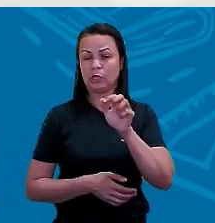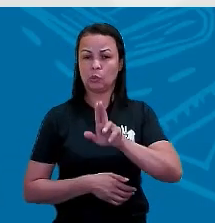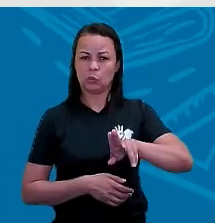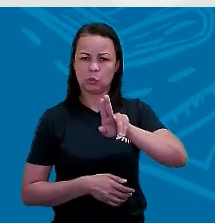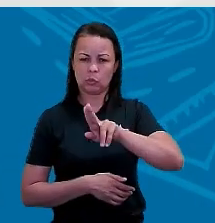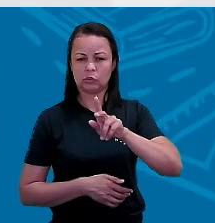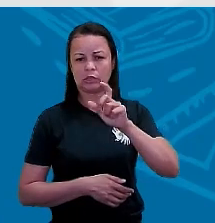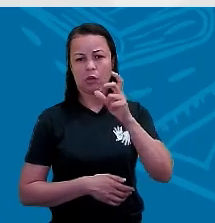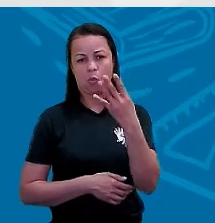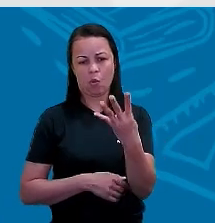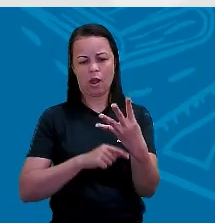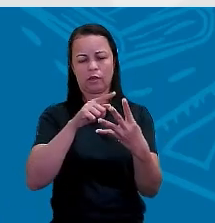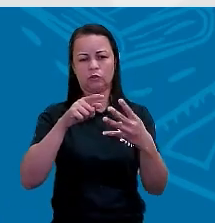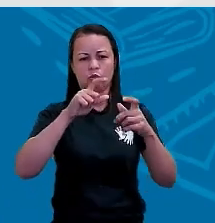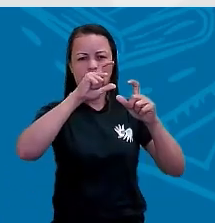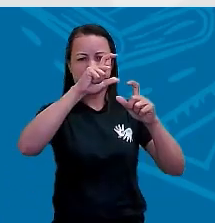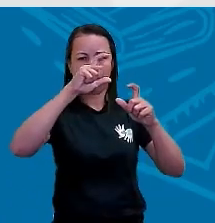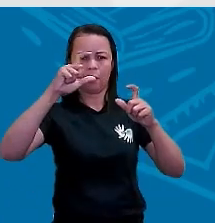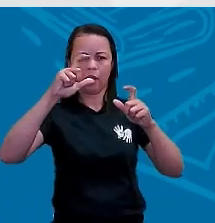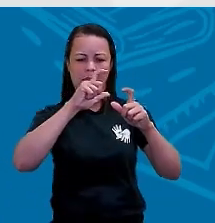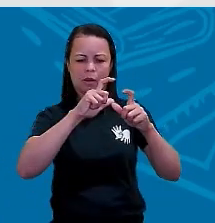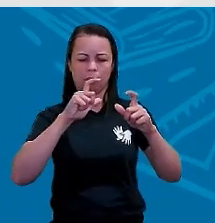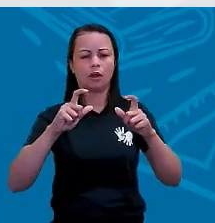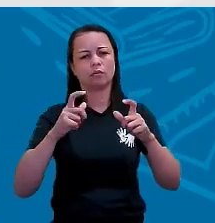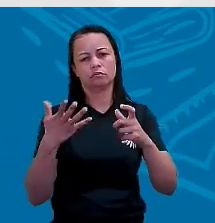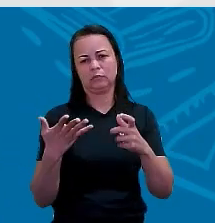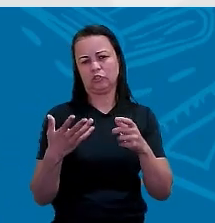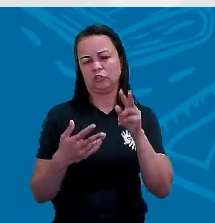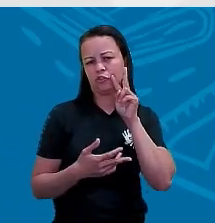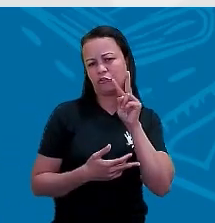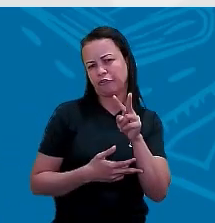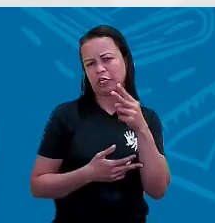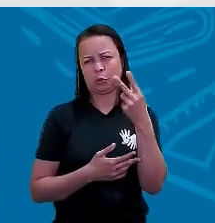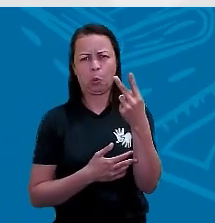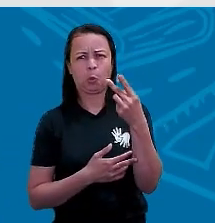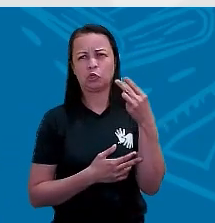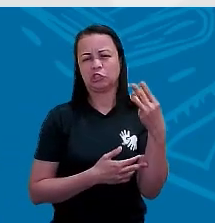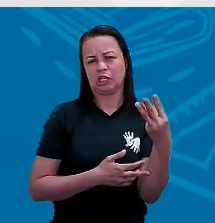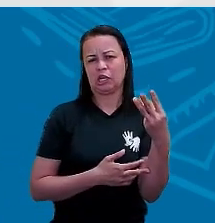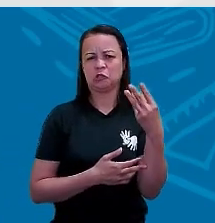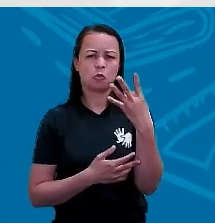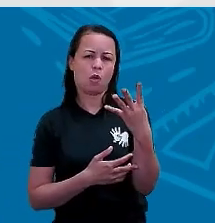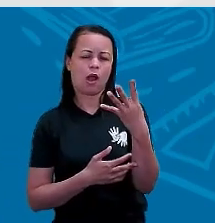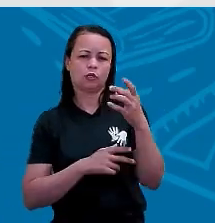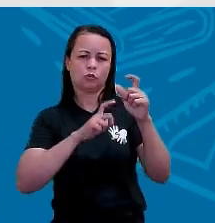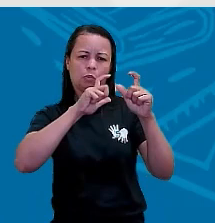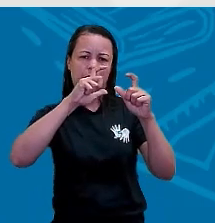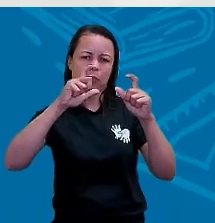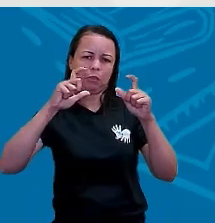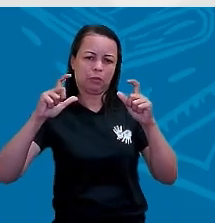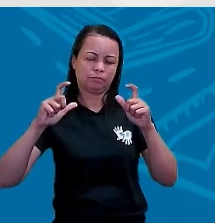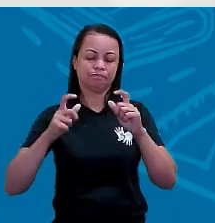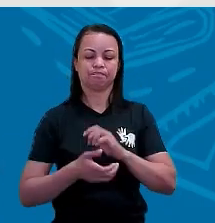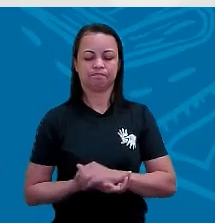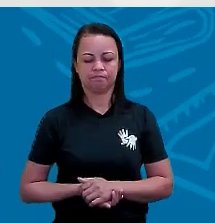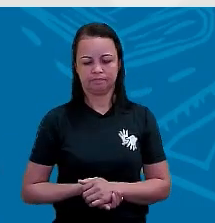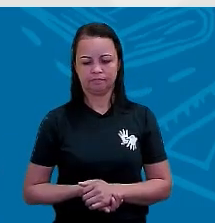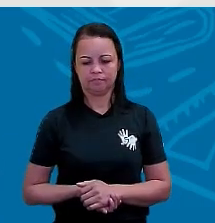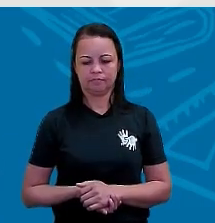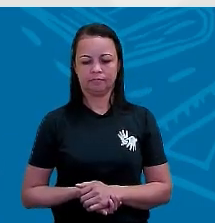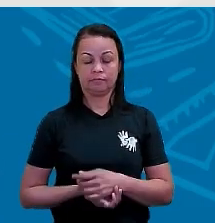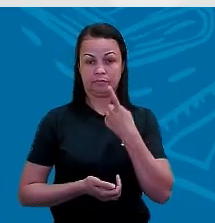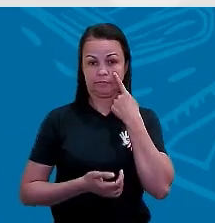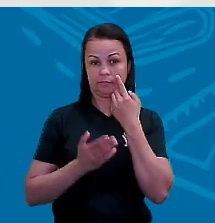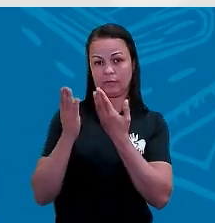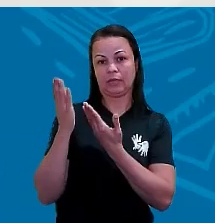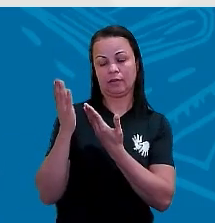4 quadrinhos. A gente vê de 2, de 3, no máximo 4 quadrinhos, tá bom? Então